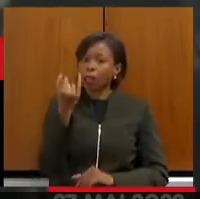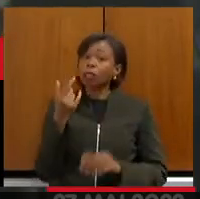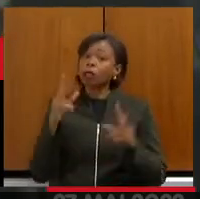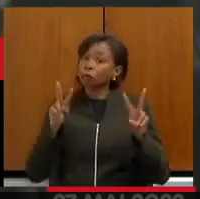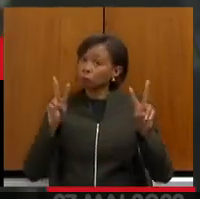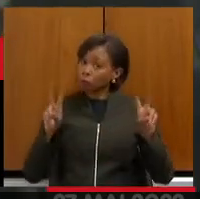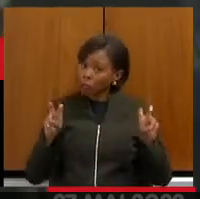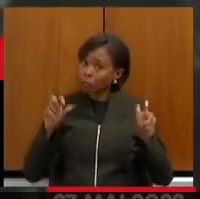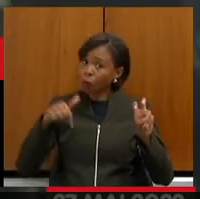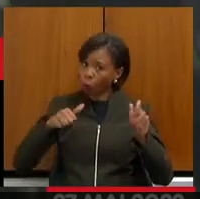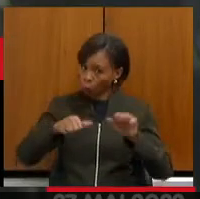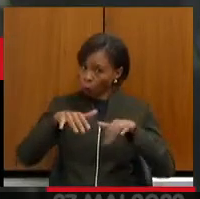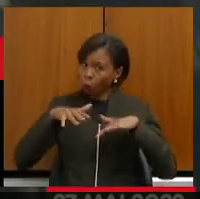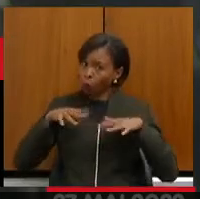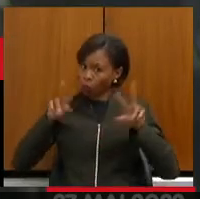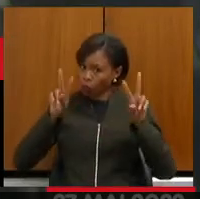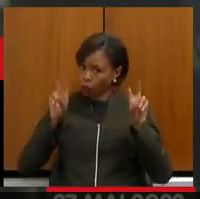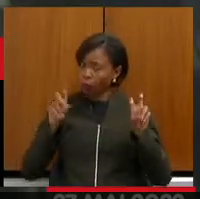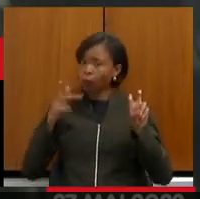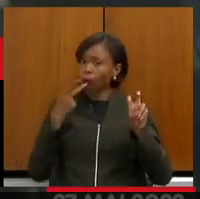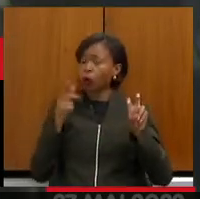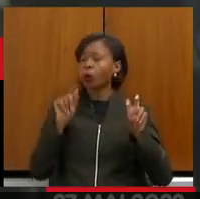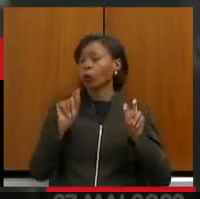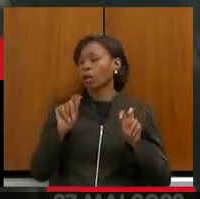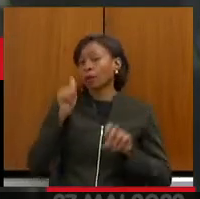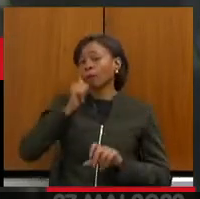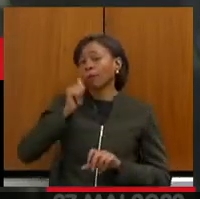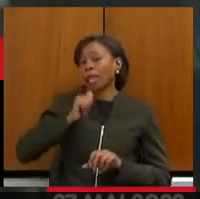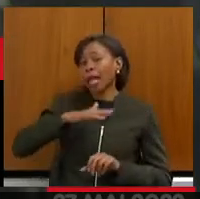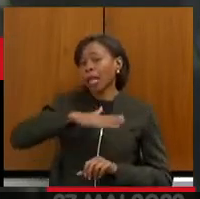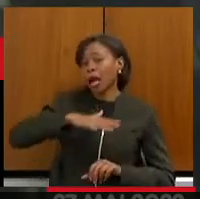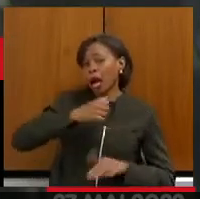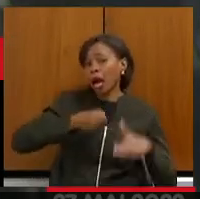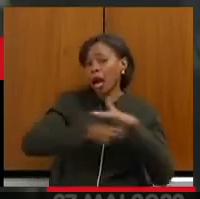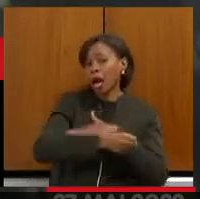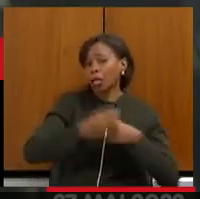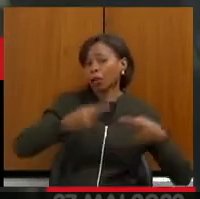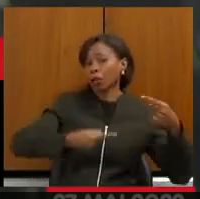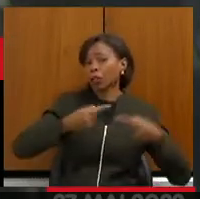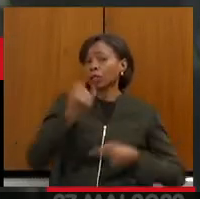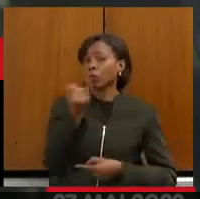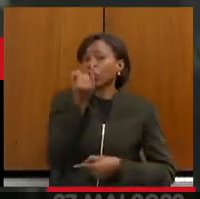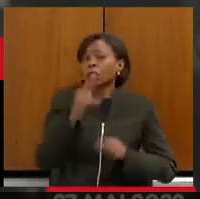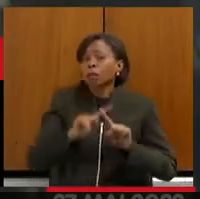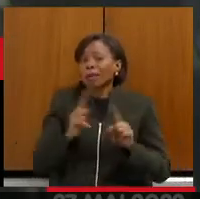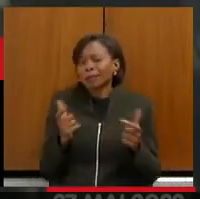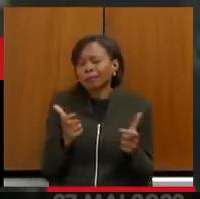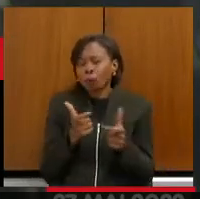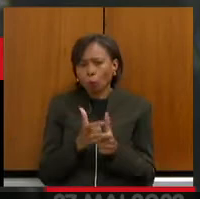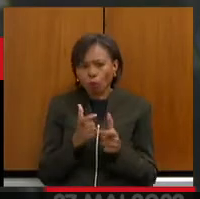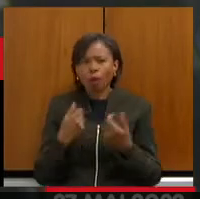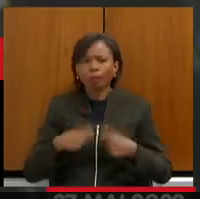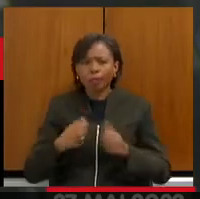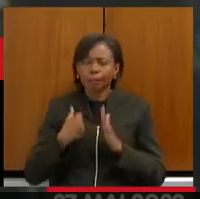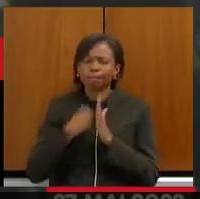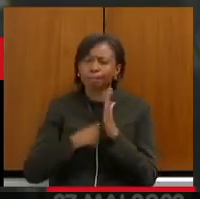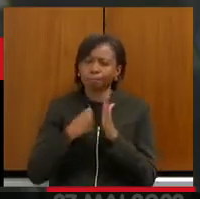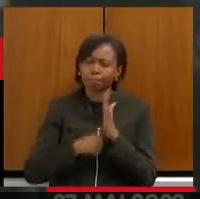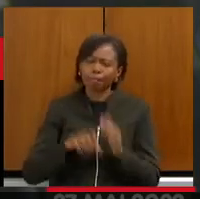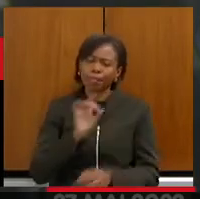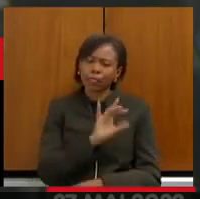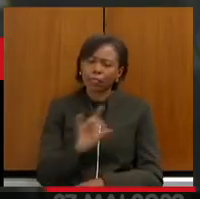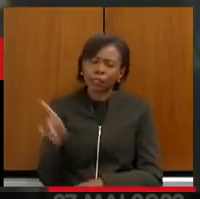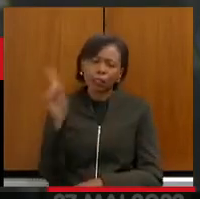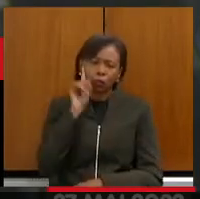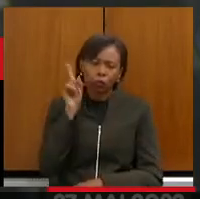próprio tema da nossa plenária já diz a mulher na política é de muita importância mas ainda somos minorias e Devemos lutar para que